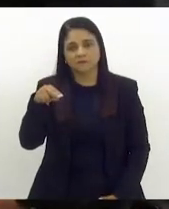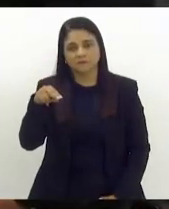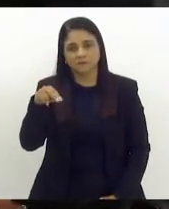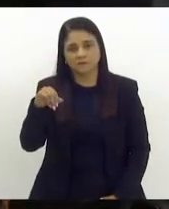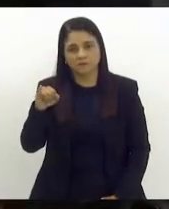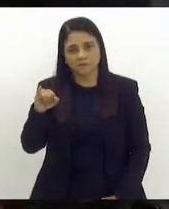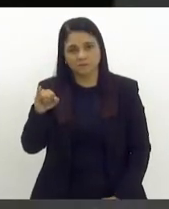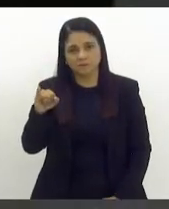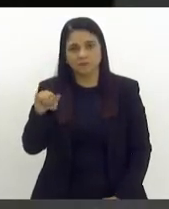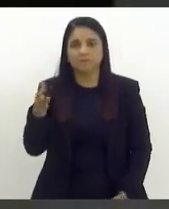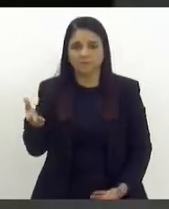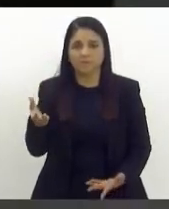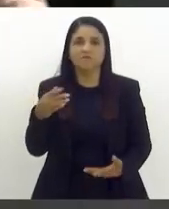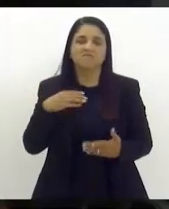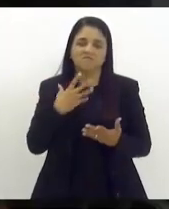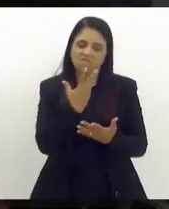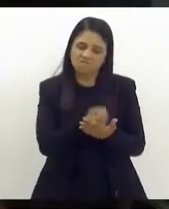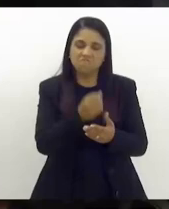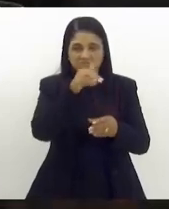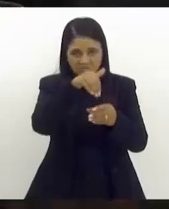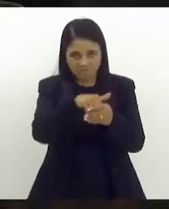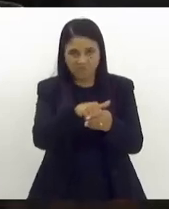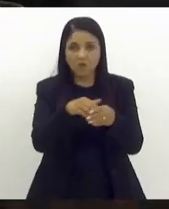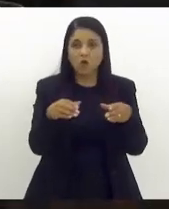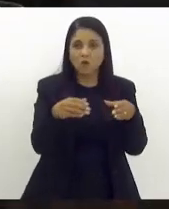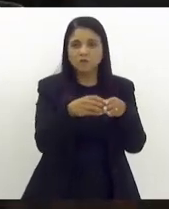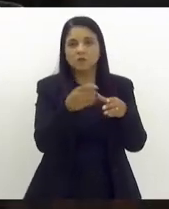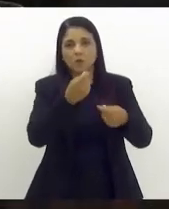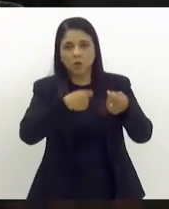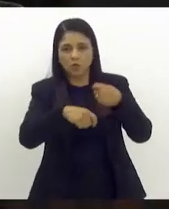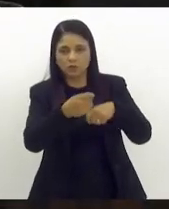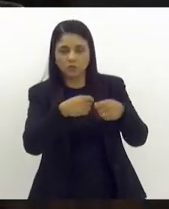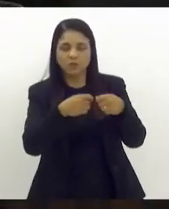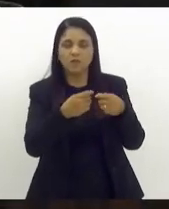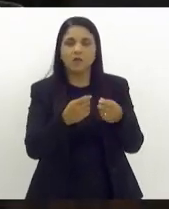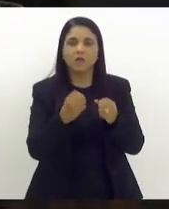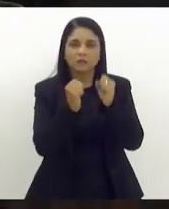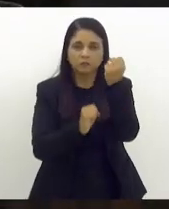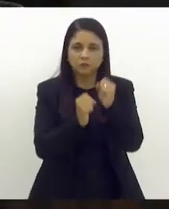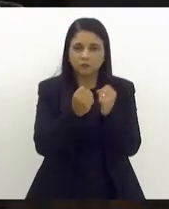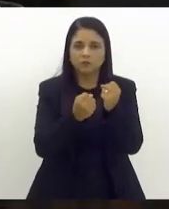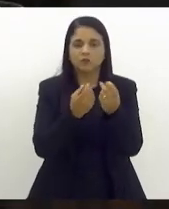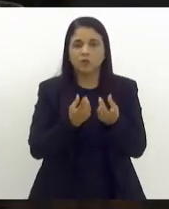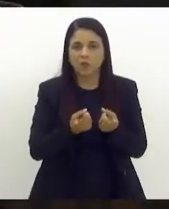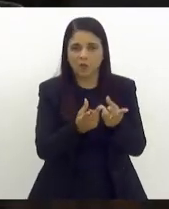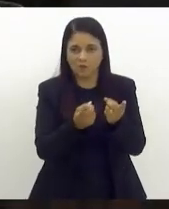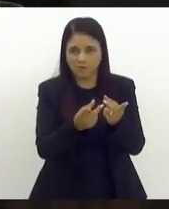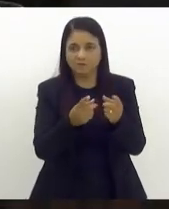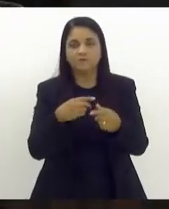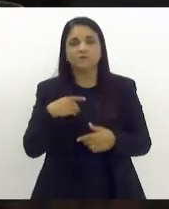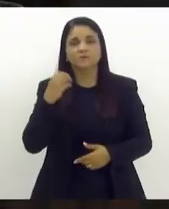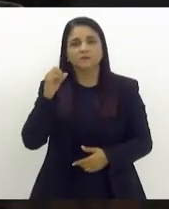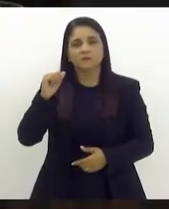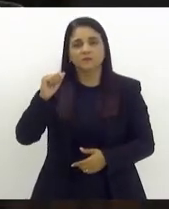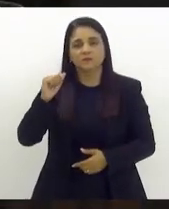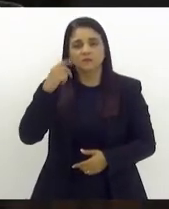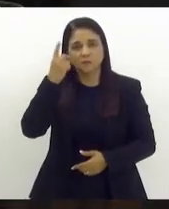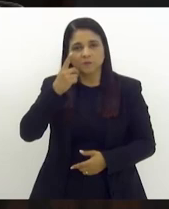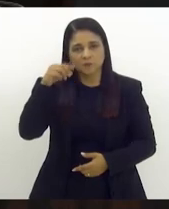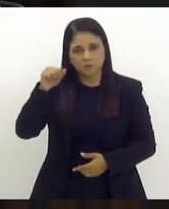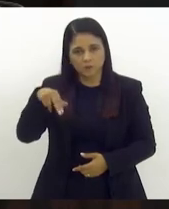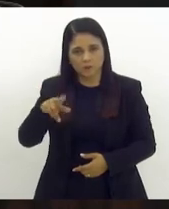Parecer favorável, presidenta. Pela Comissão de Economia, Indústria e Comércio, deputado Anderson Moraes.